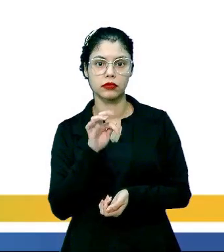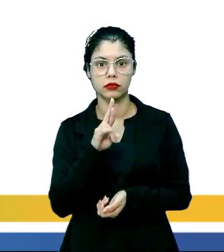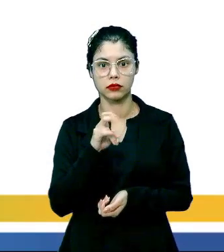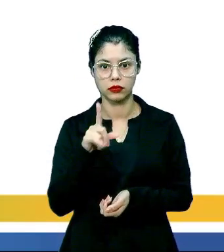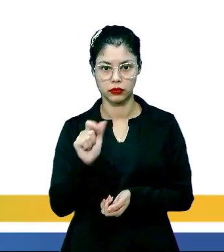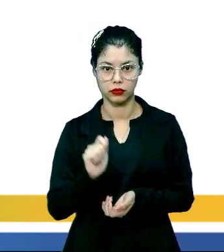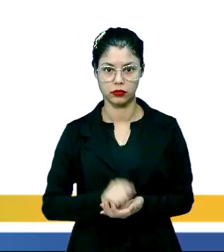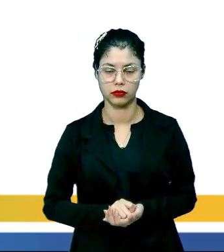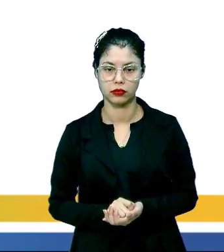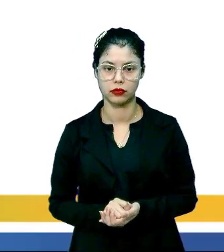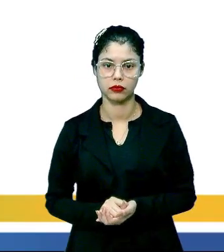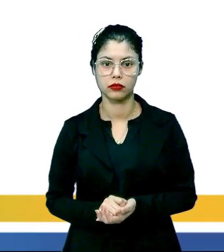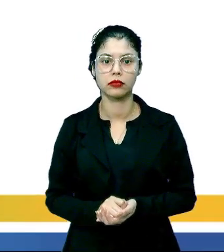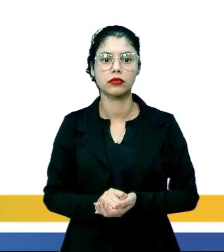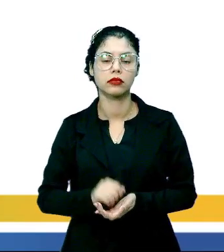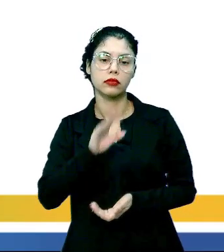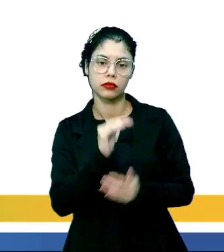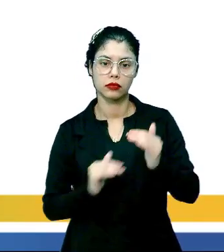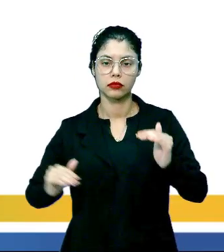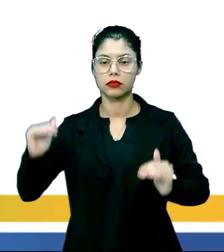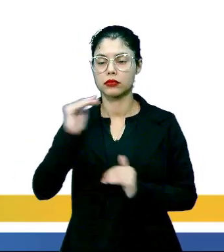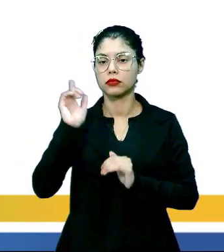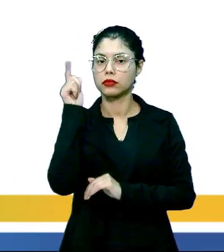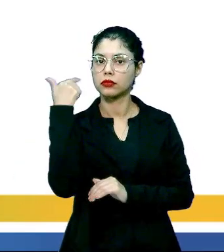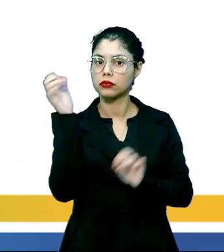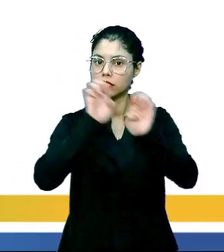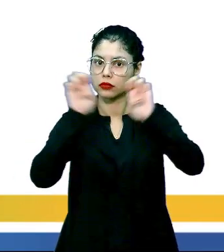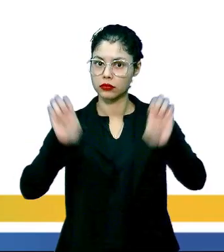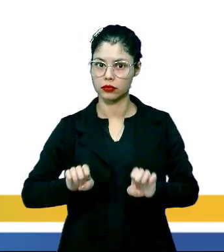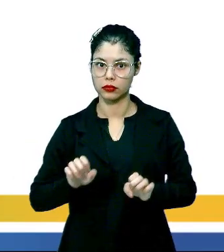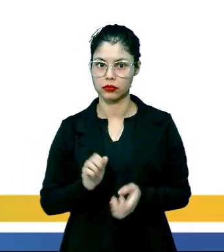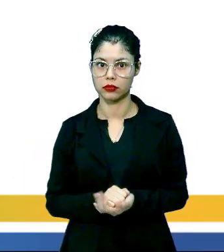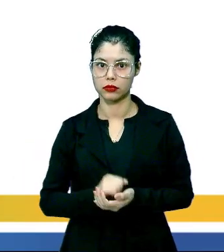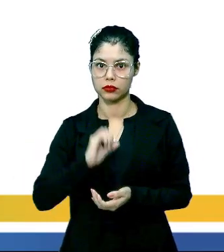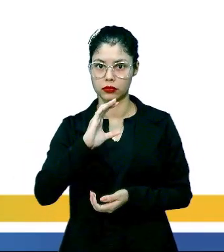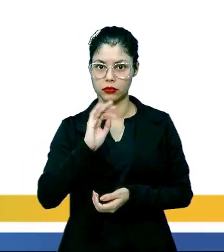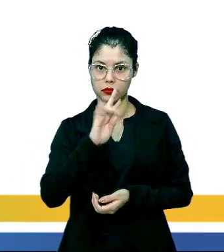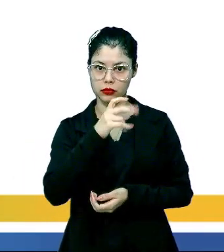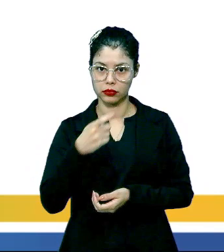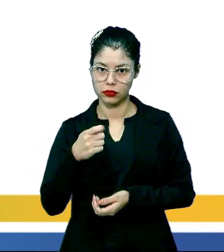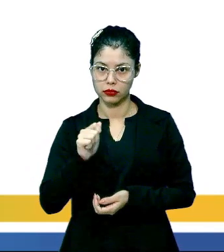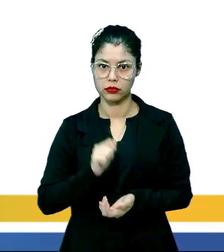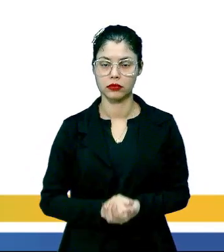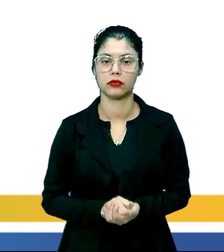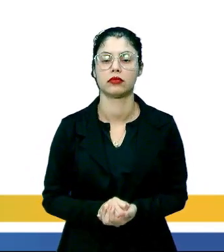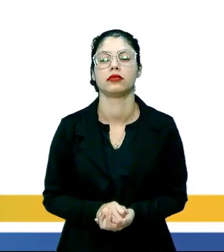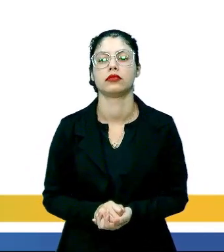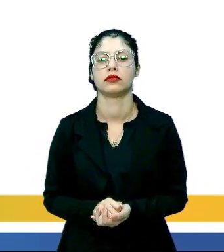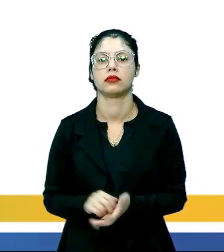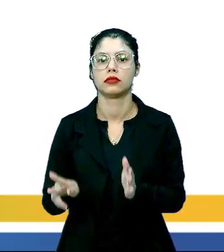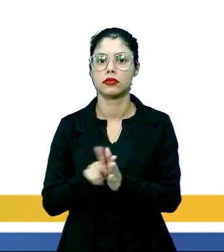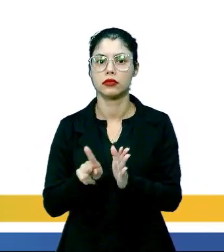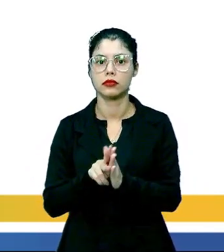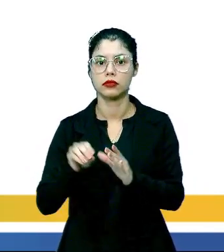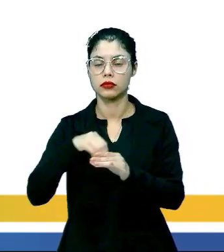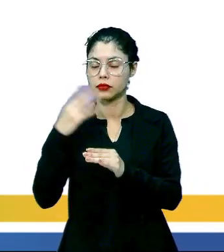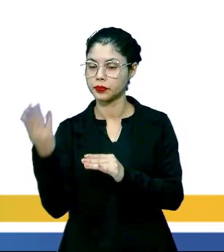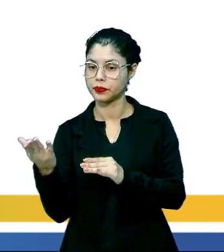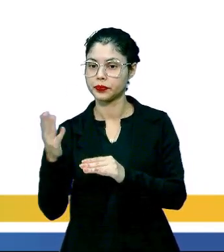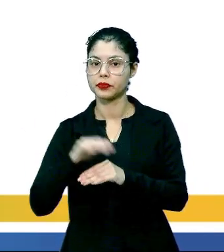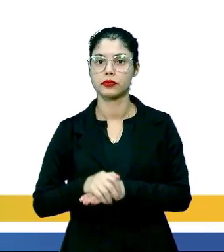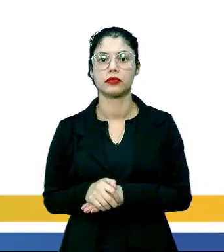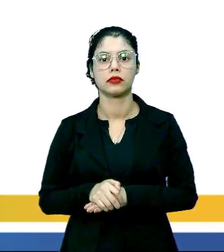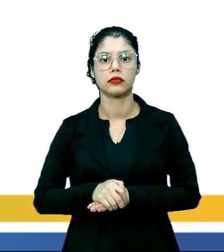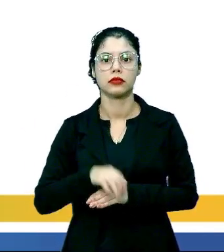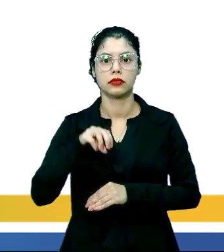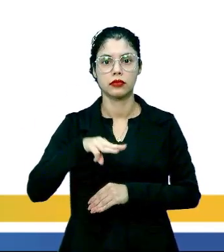certo? Então, logo em cima, temos outras estruturas, que é o córtex renal, que é uma estrutura mais externamente,